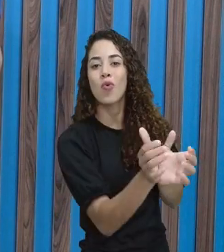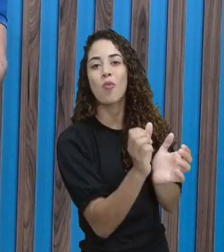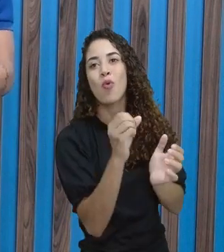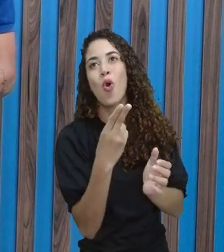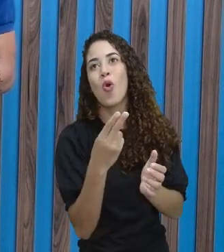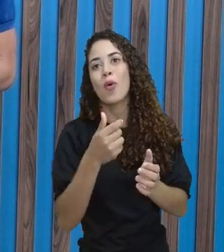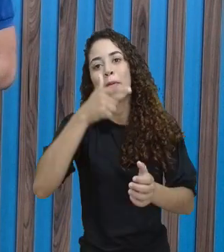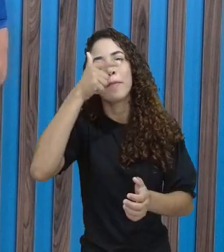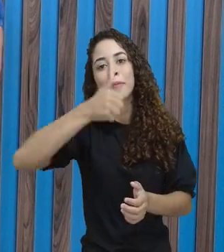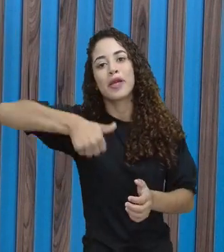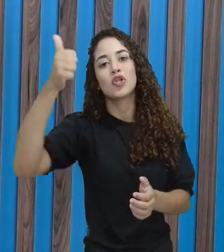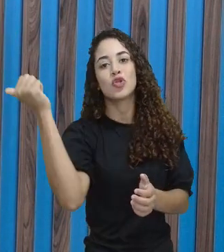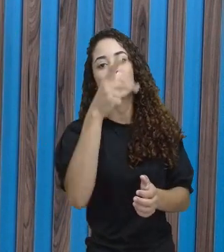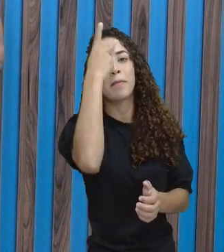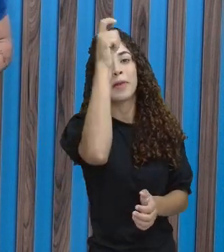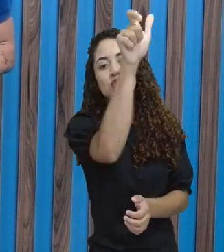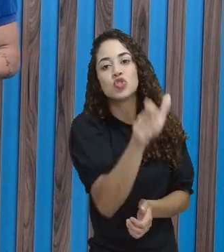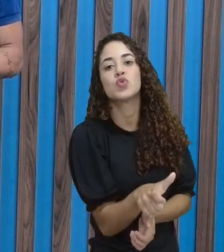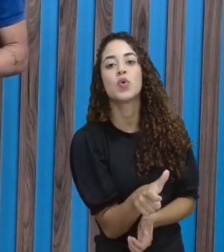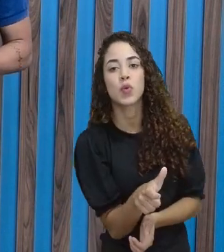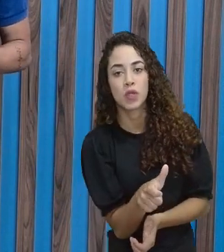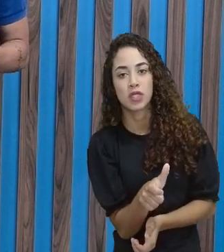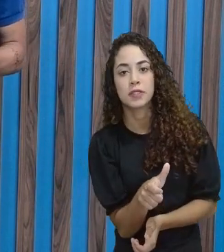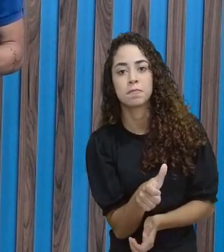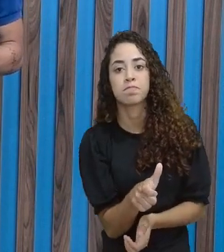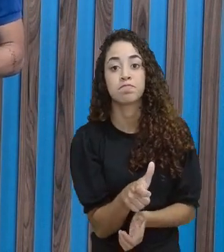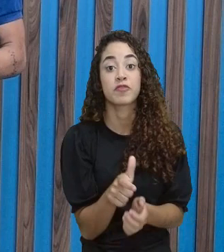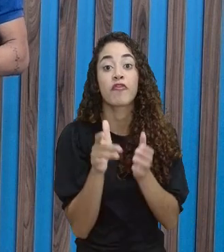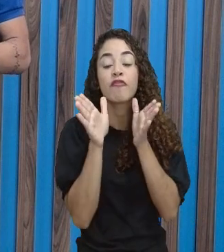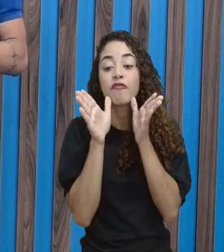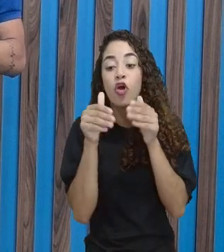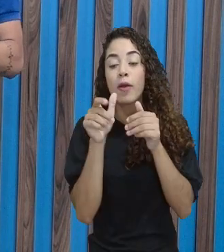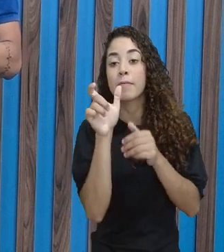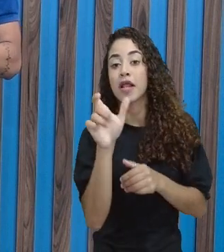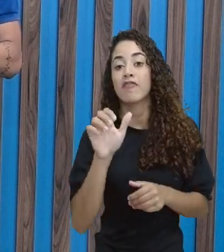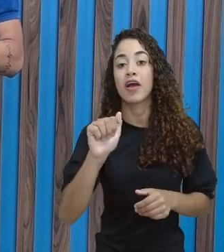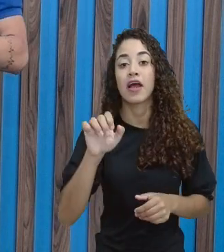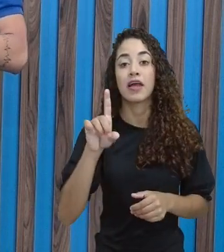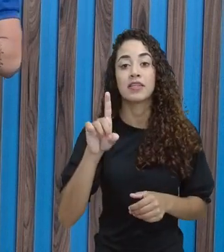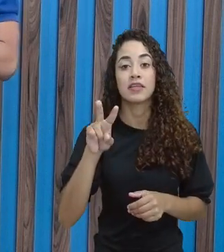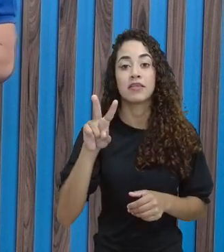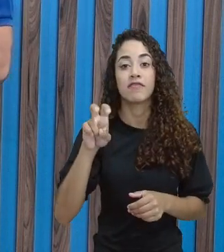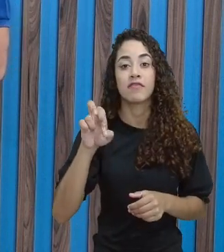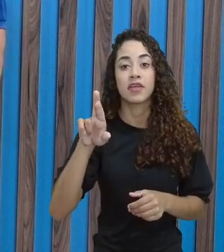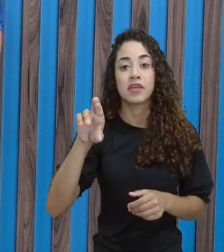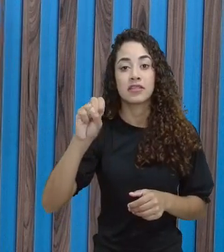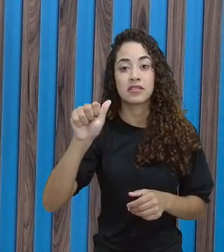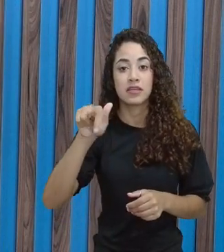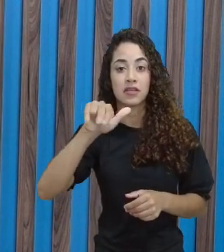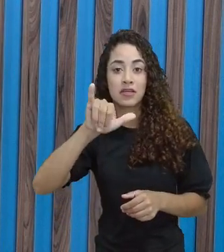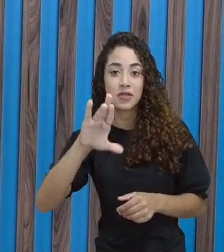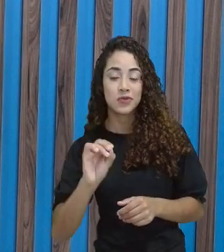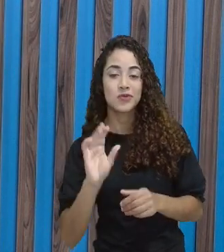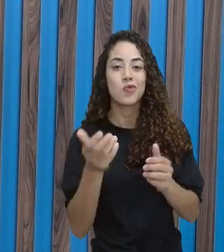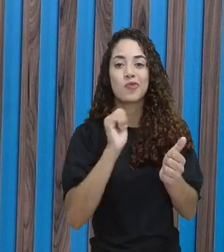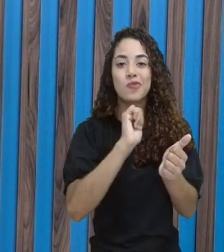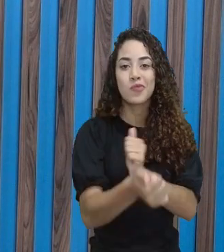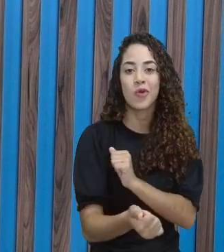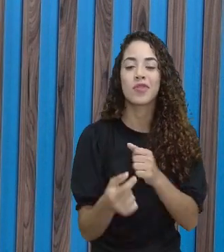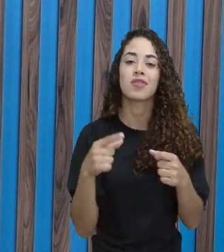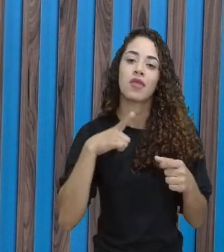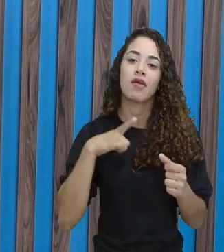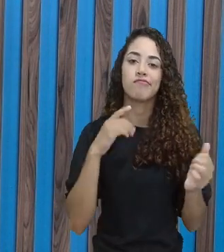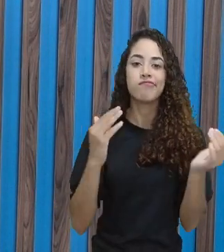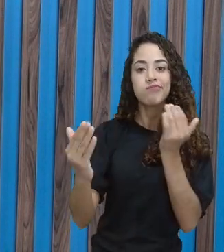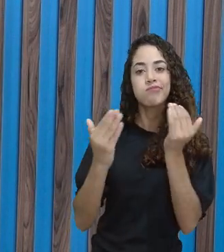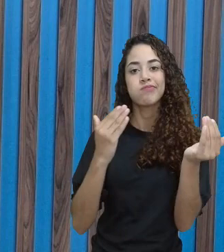outra pessoa. Então, vamos focar aí nesse adversário. E aí o esporte tem essa ligação aí dessa